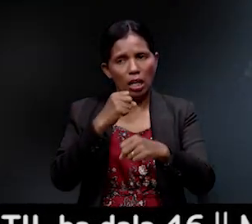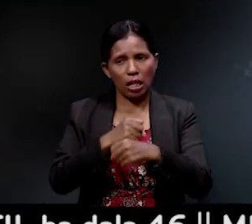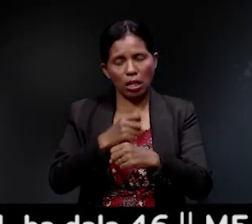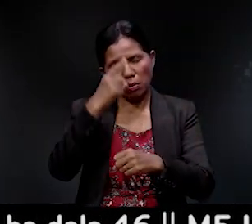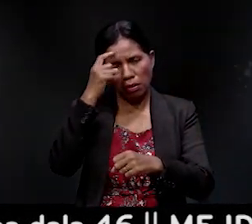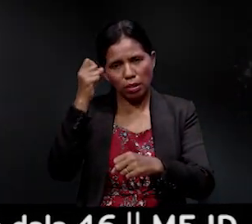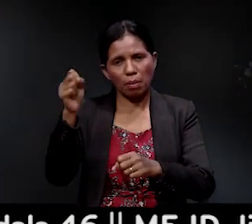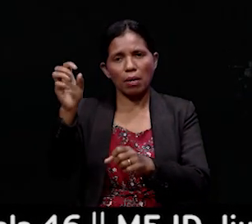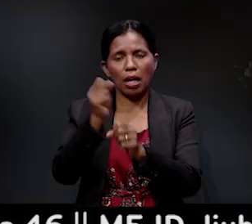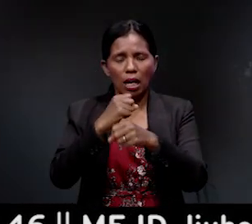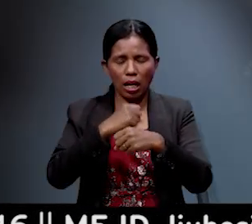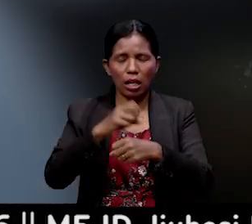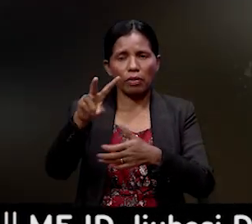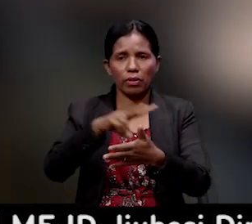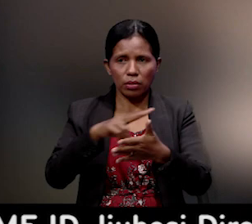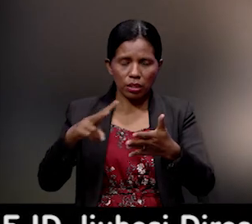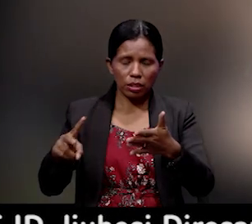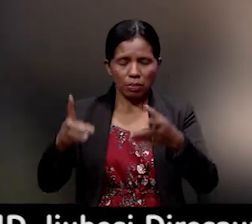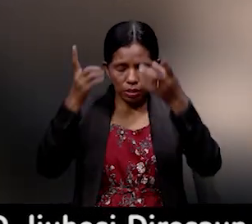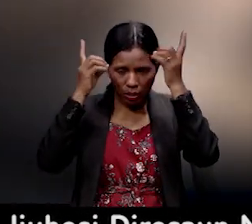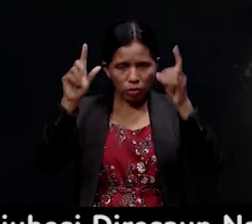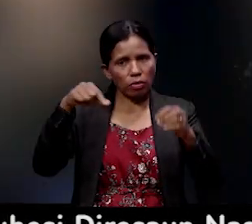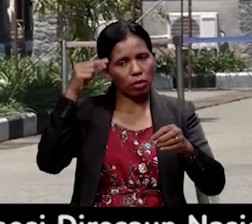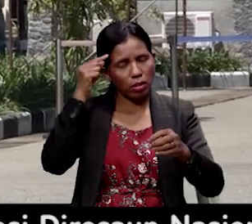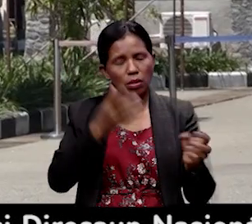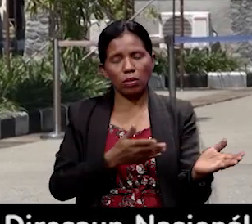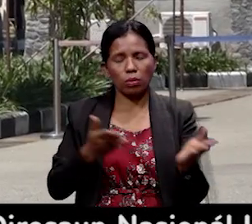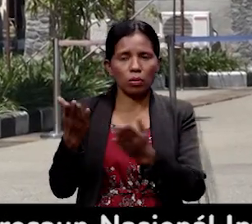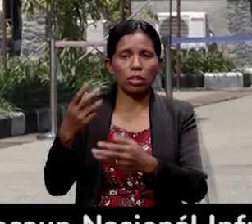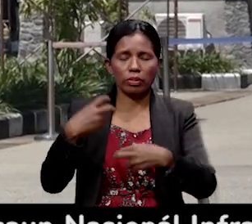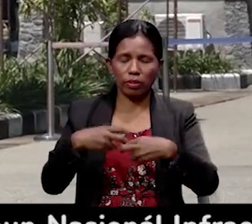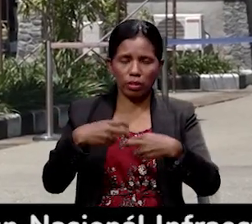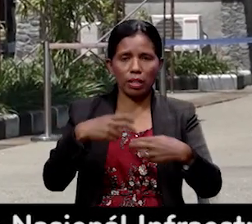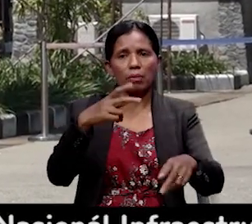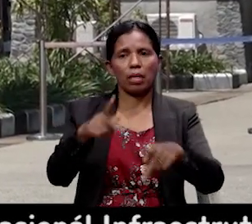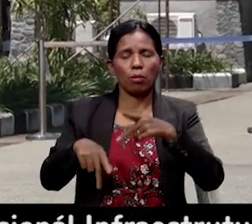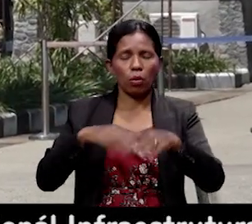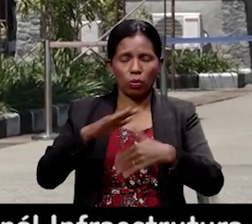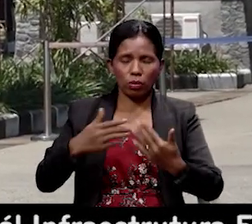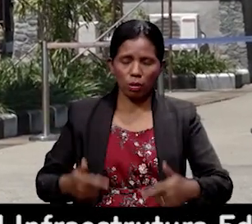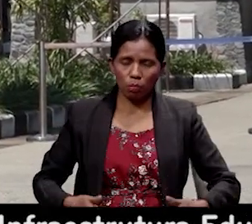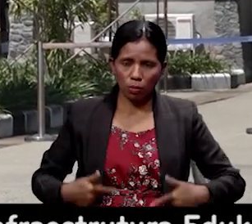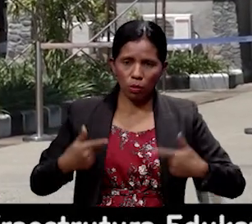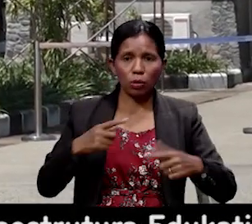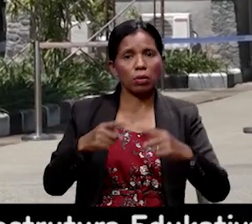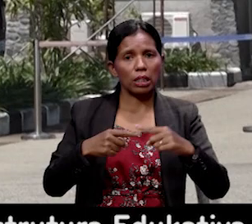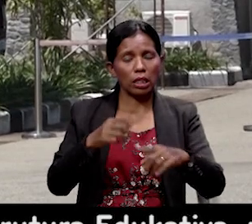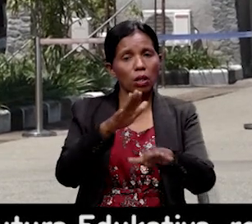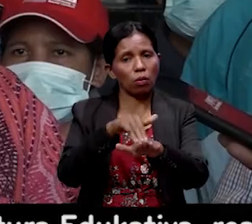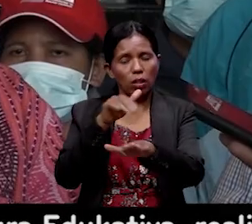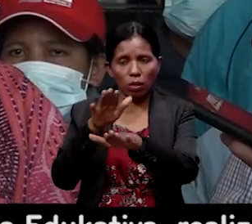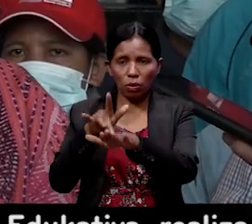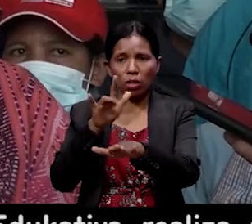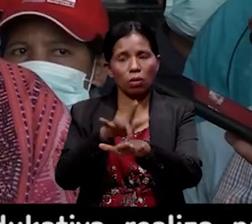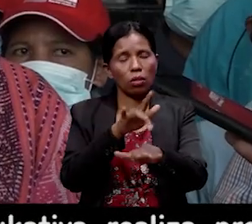nian, belelore risco ba população ni vida ba hira hetan transmissão COVID ho variante Delta. En que la